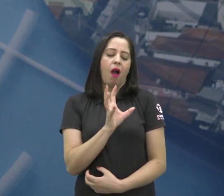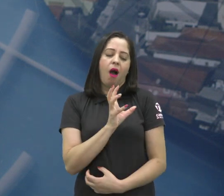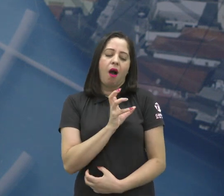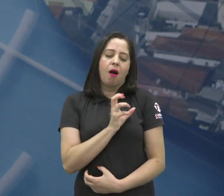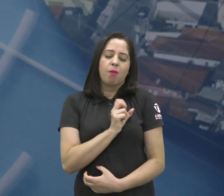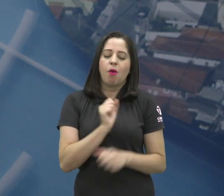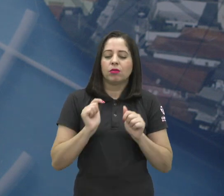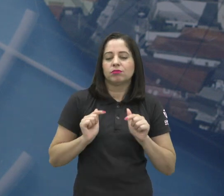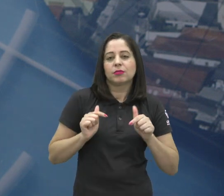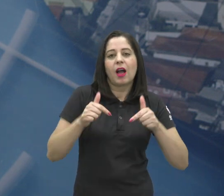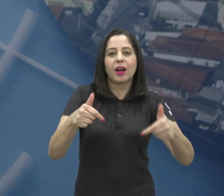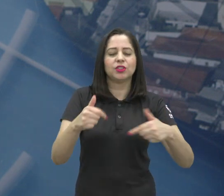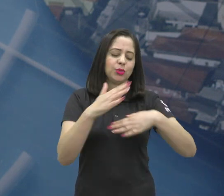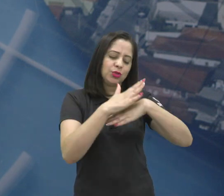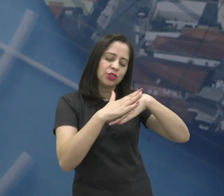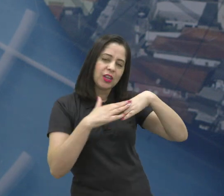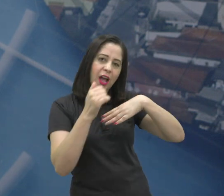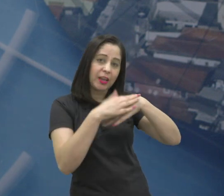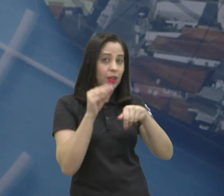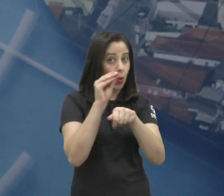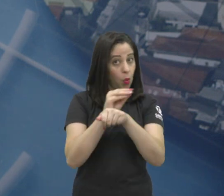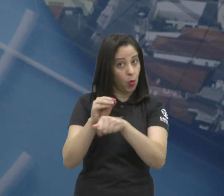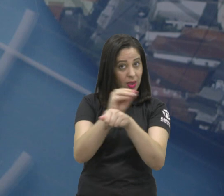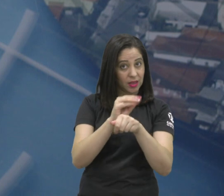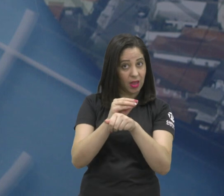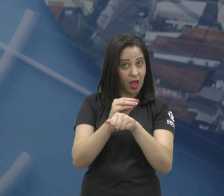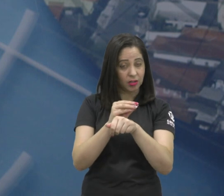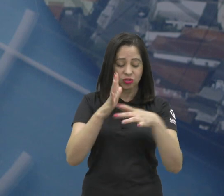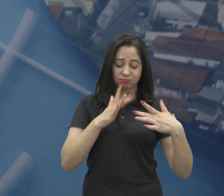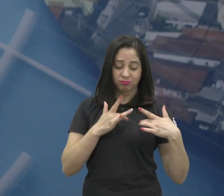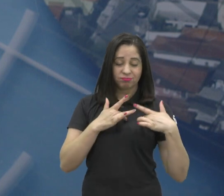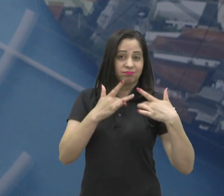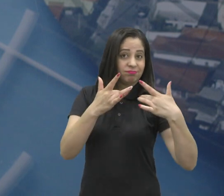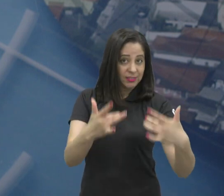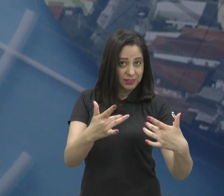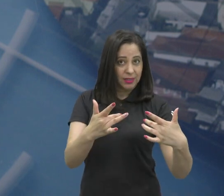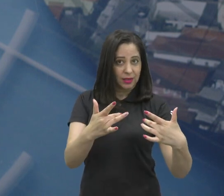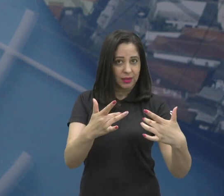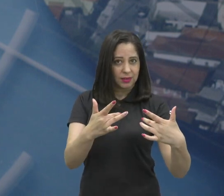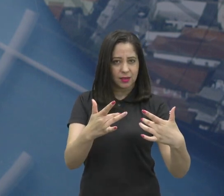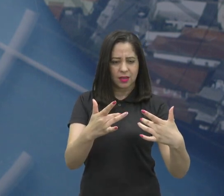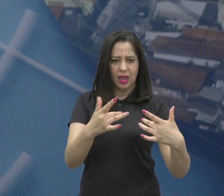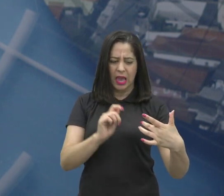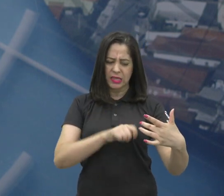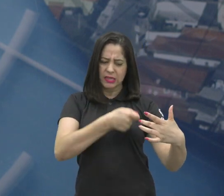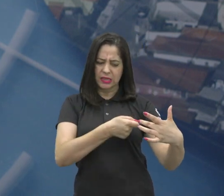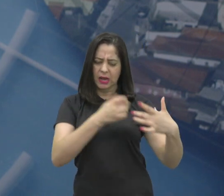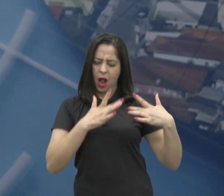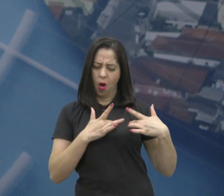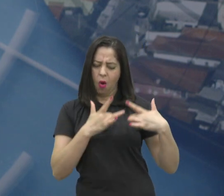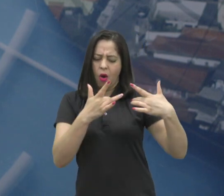mais significado. Carinho, cuidado, solidariedade. E essa última palavrinha em